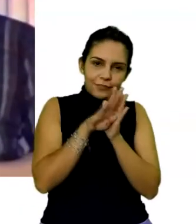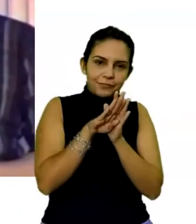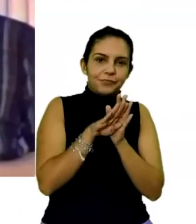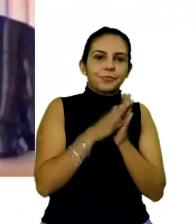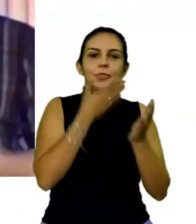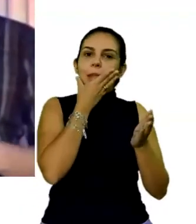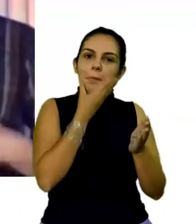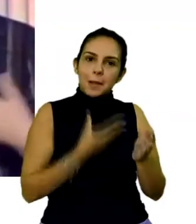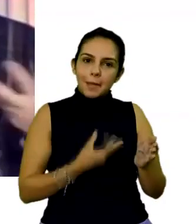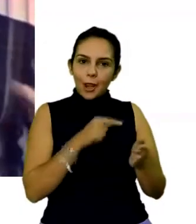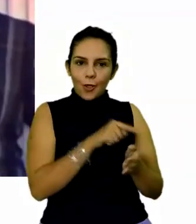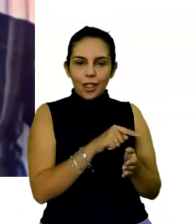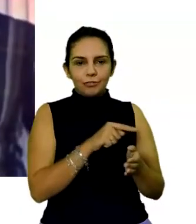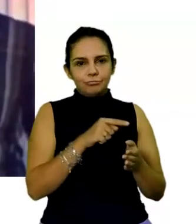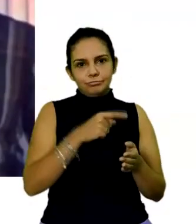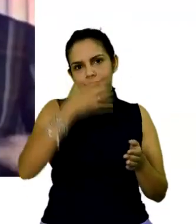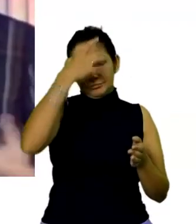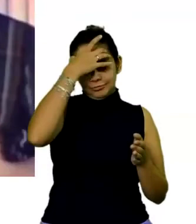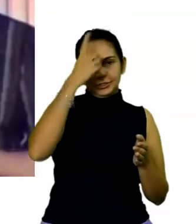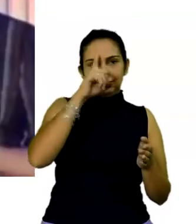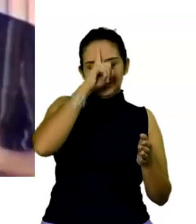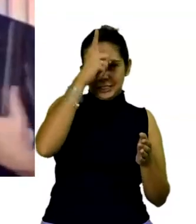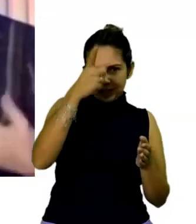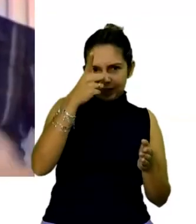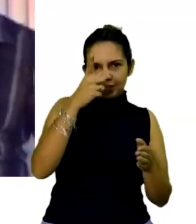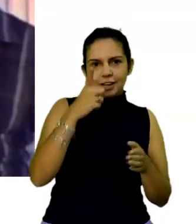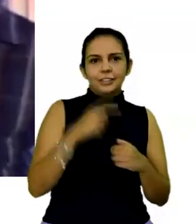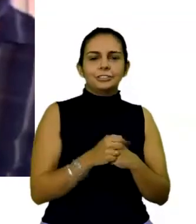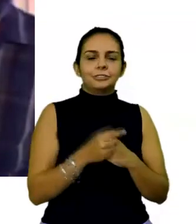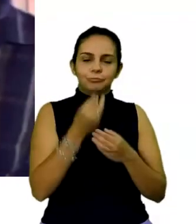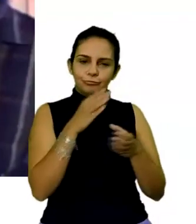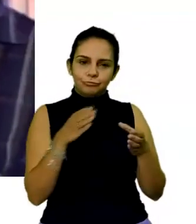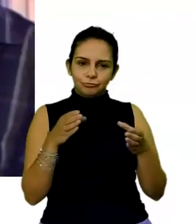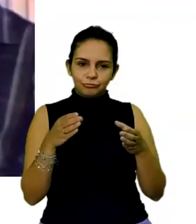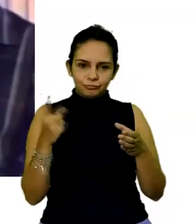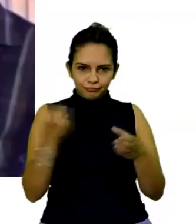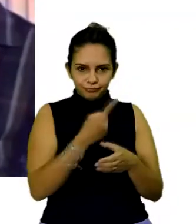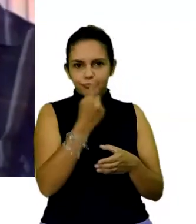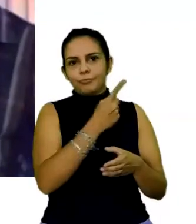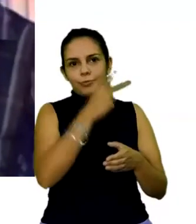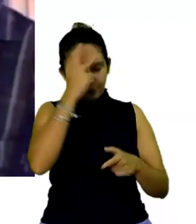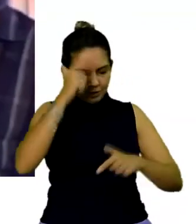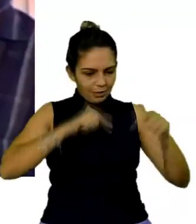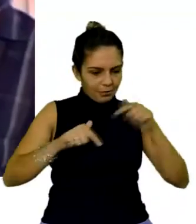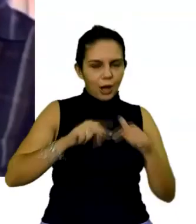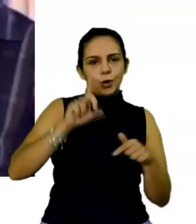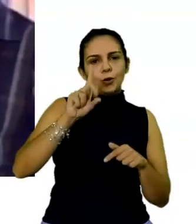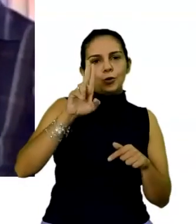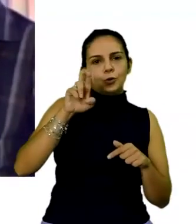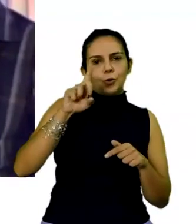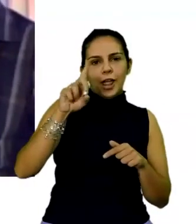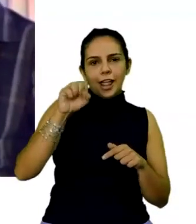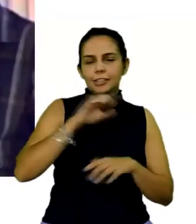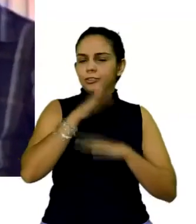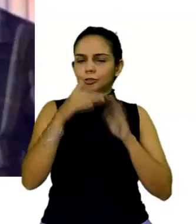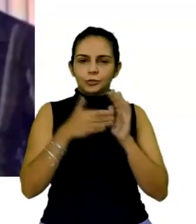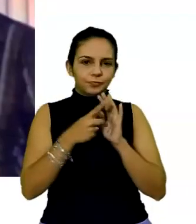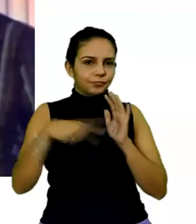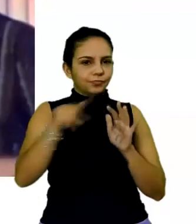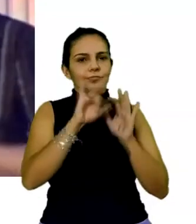aí o Papai Noel como um grande gênio da logística e uma super equipe por trás de duendes,